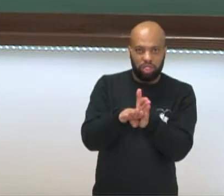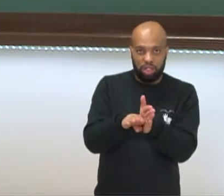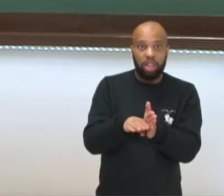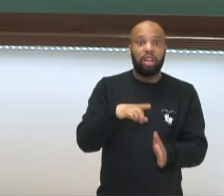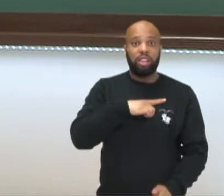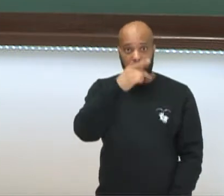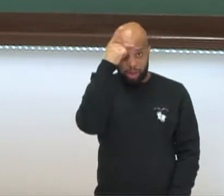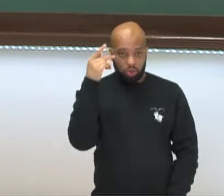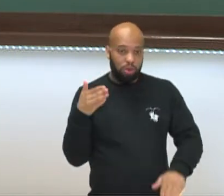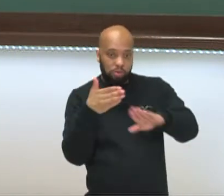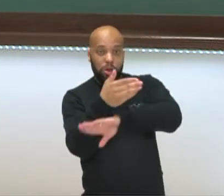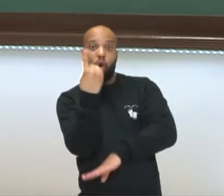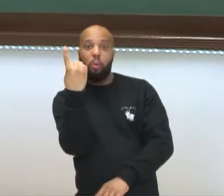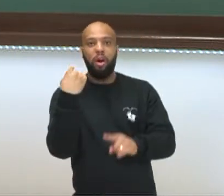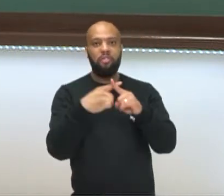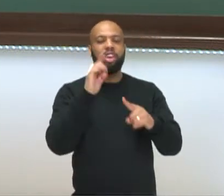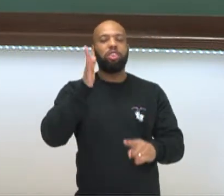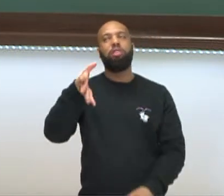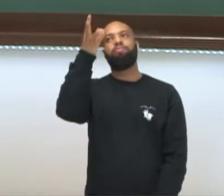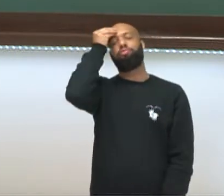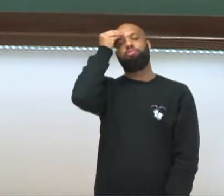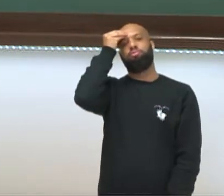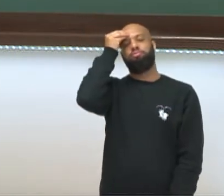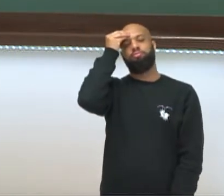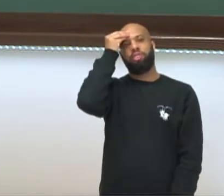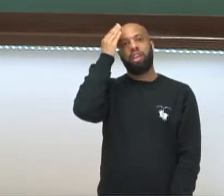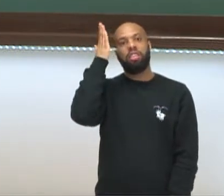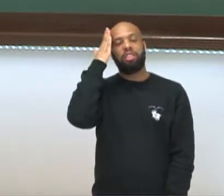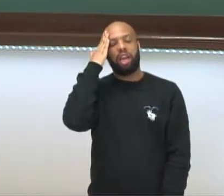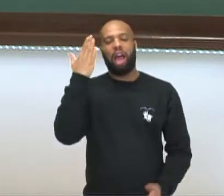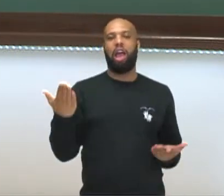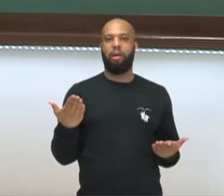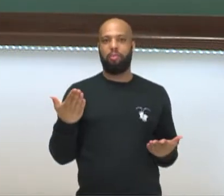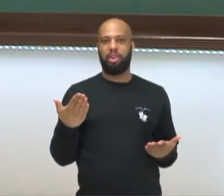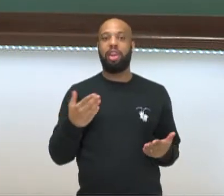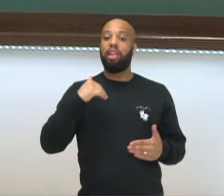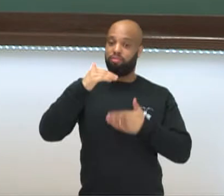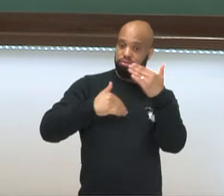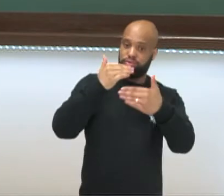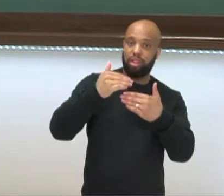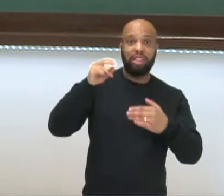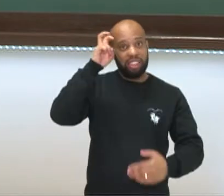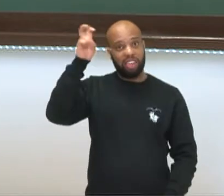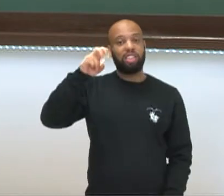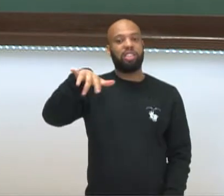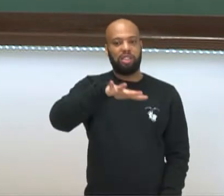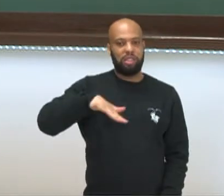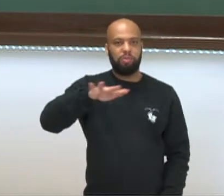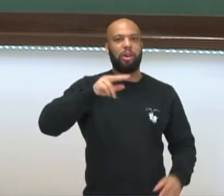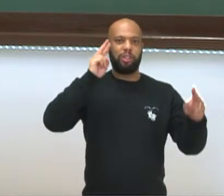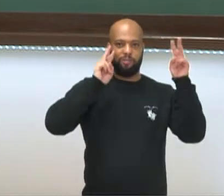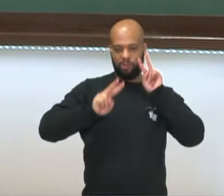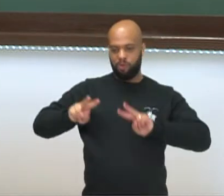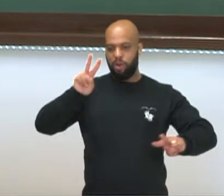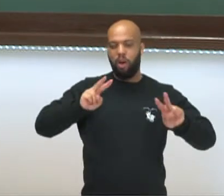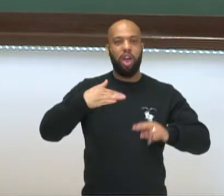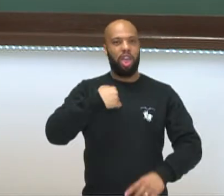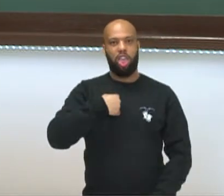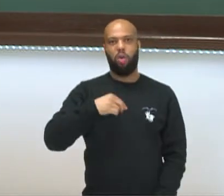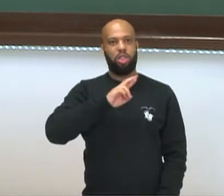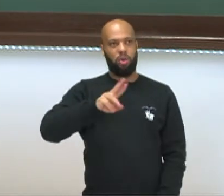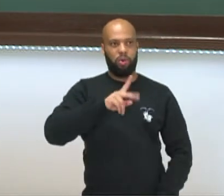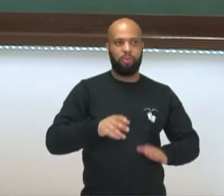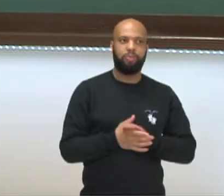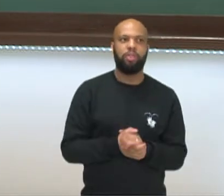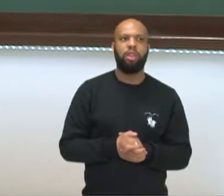se lembram, sabem se localizar. Essas são as pessoas que têm bem desenvolvida a inteligência espacial, não é o meu caso. Professora, mas